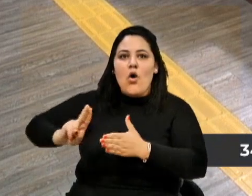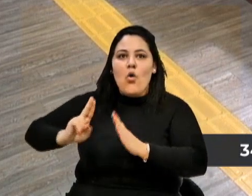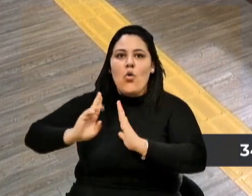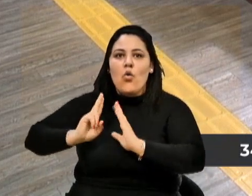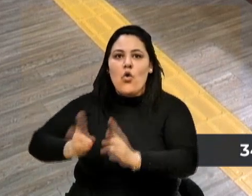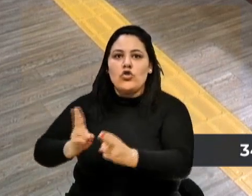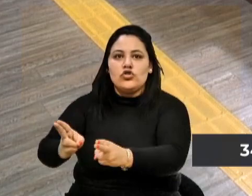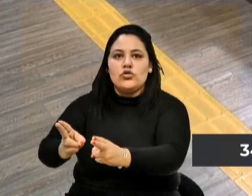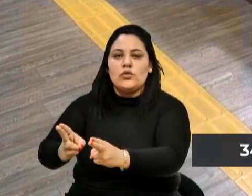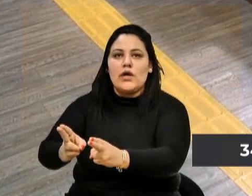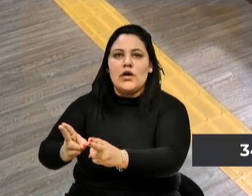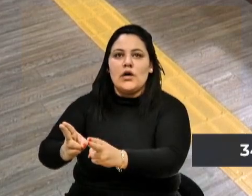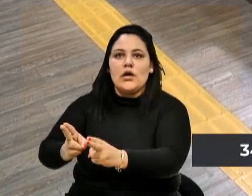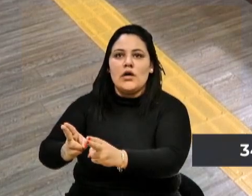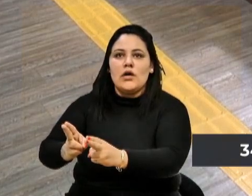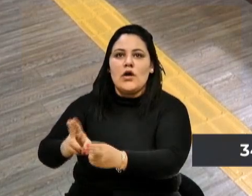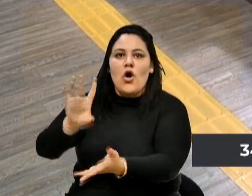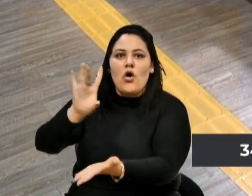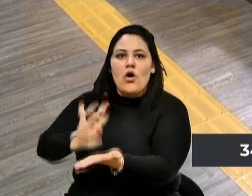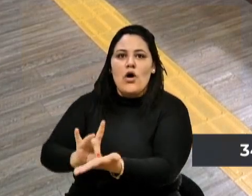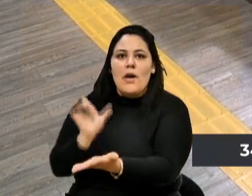palavra.